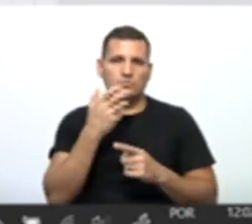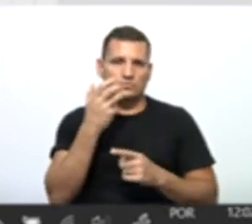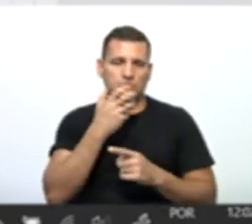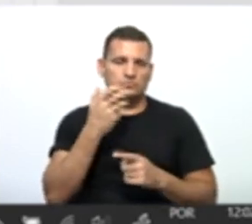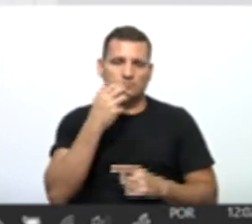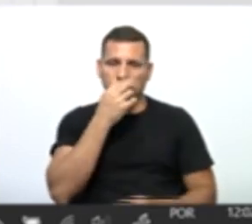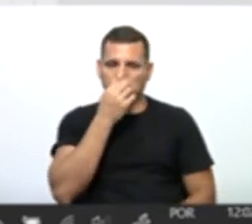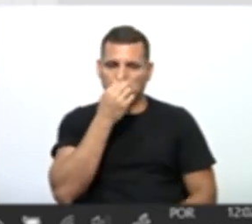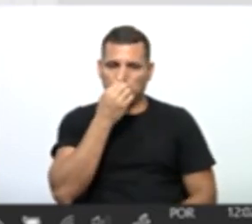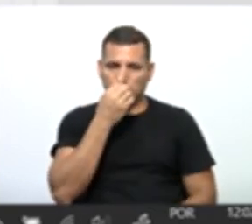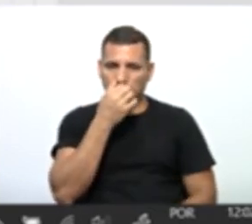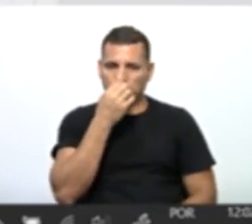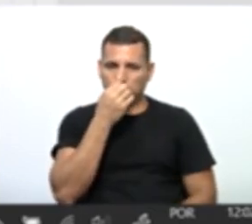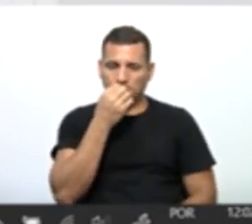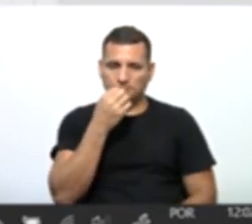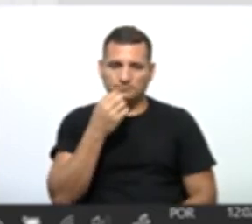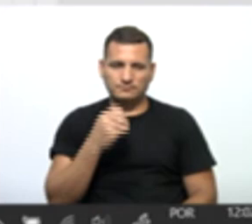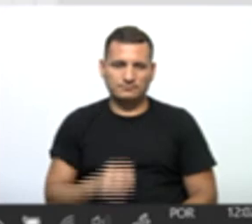Qual outro menu?